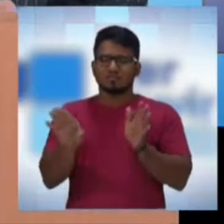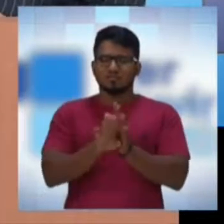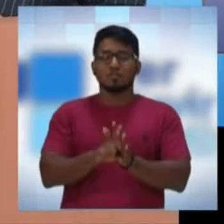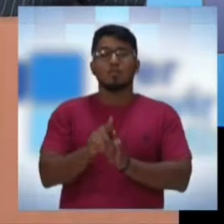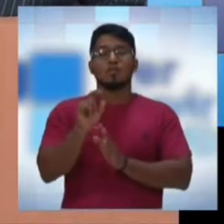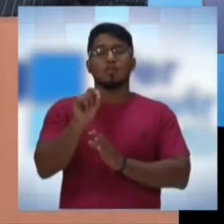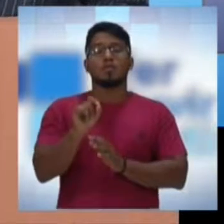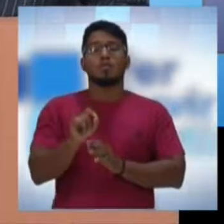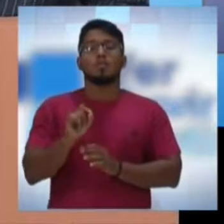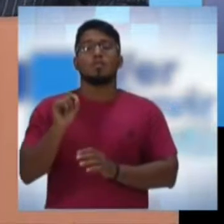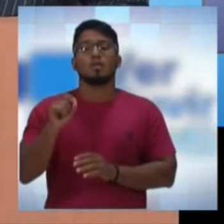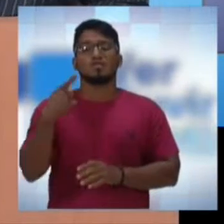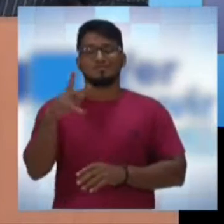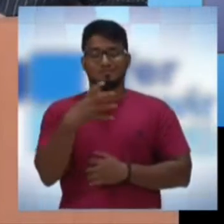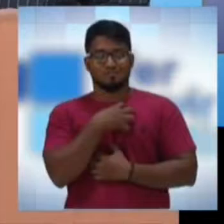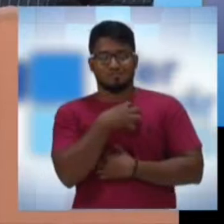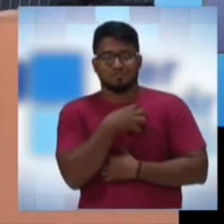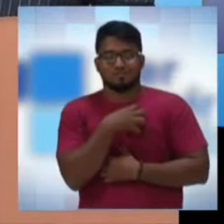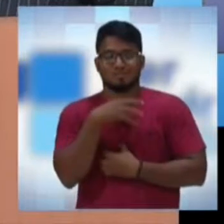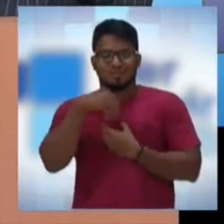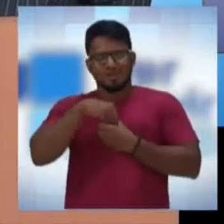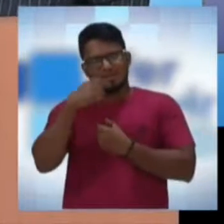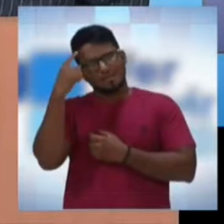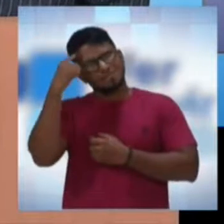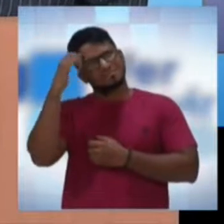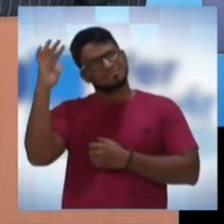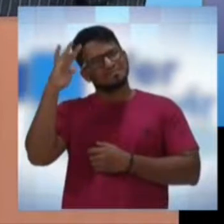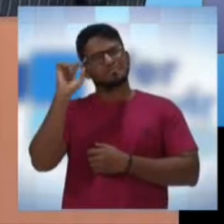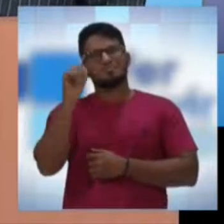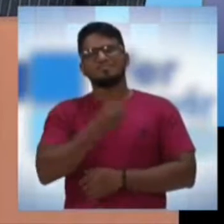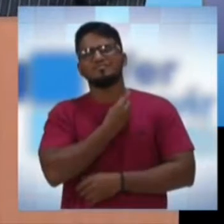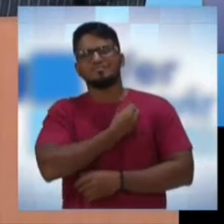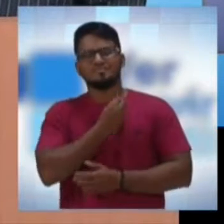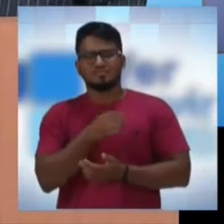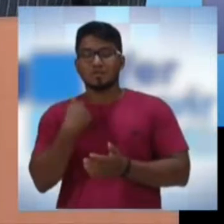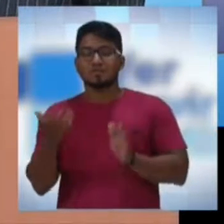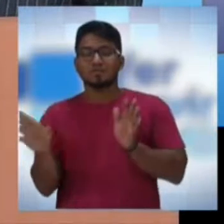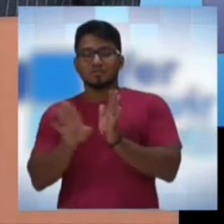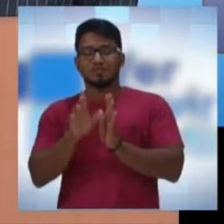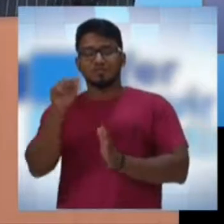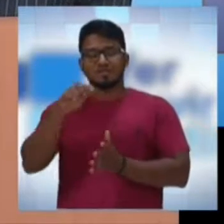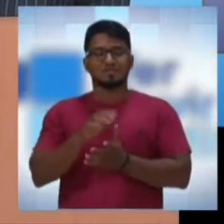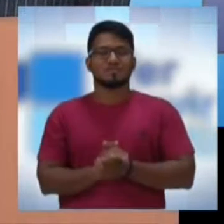quando chegou? Que espécie de sentimento passou pela sua cabeça aí? Ah,